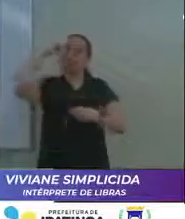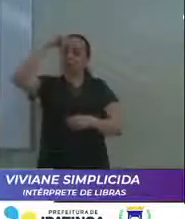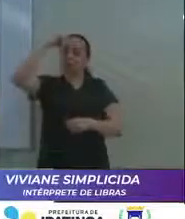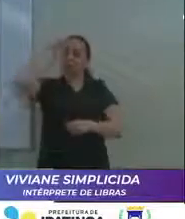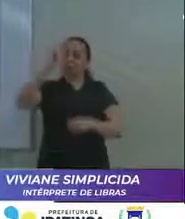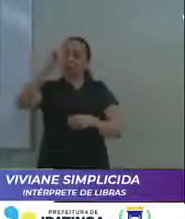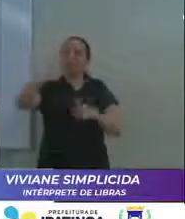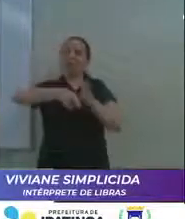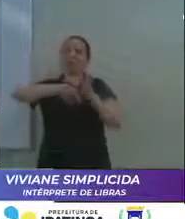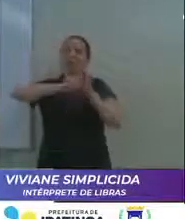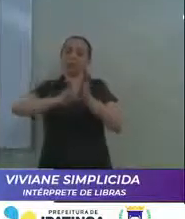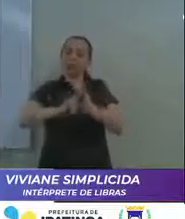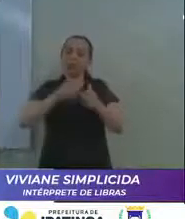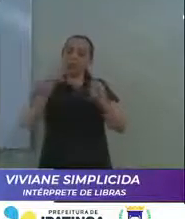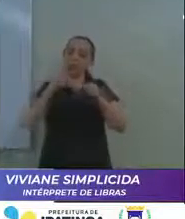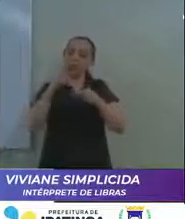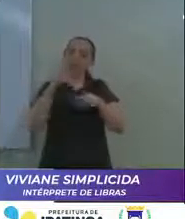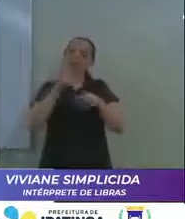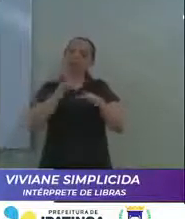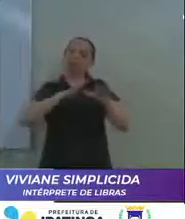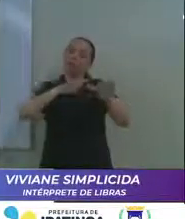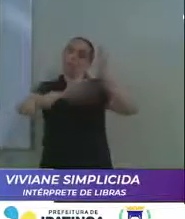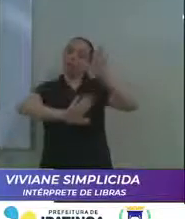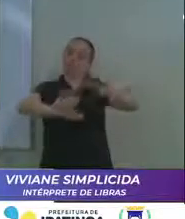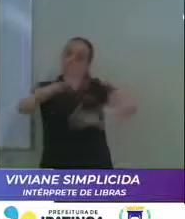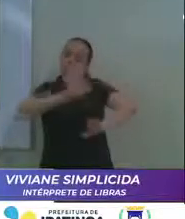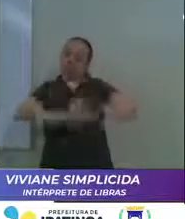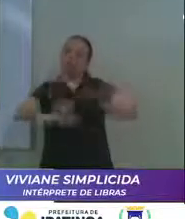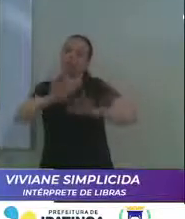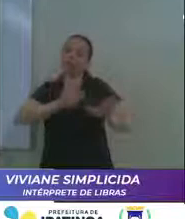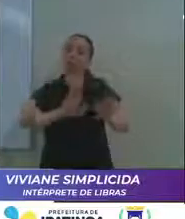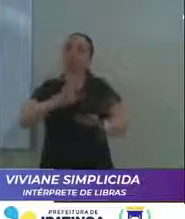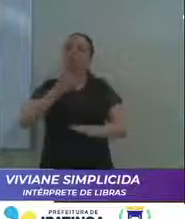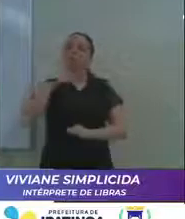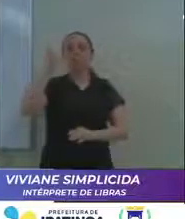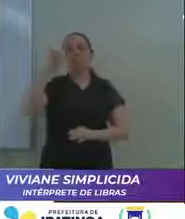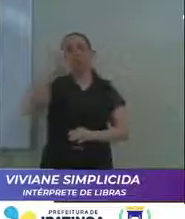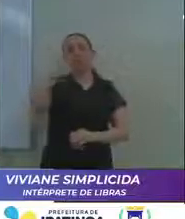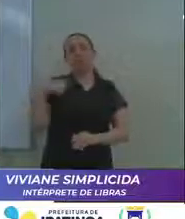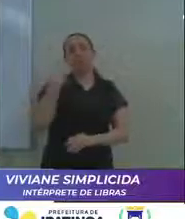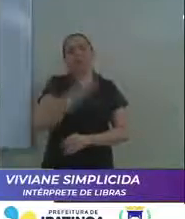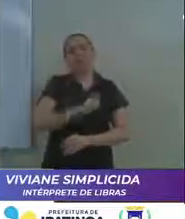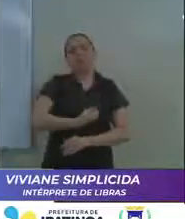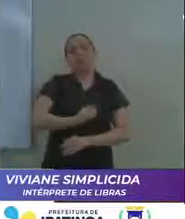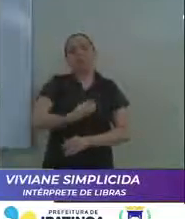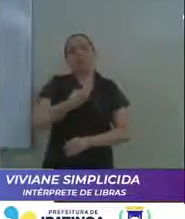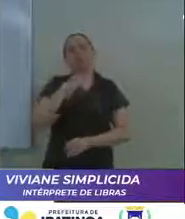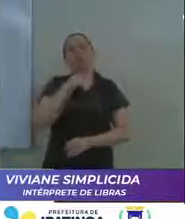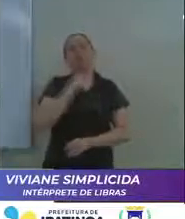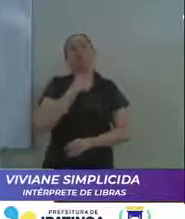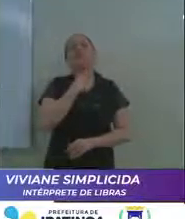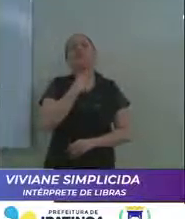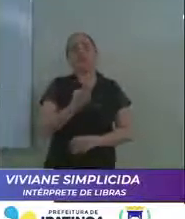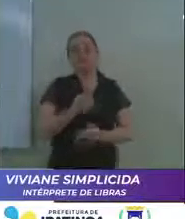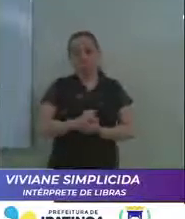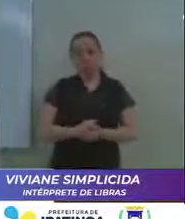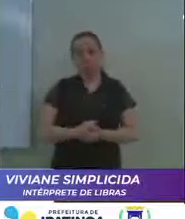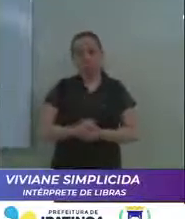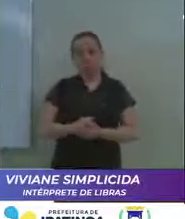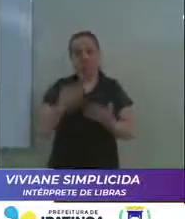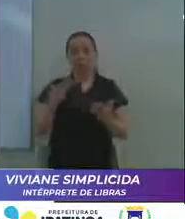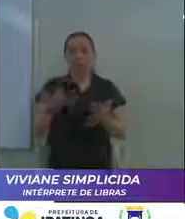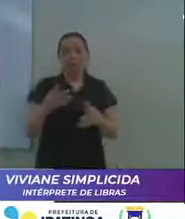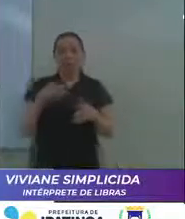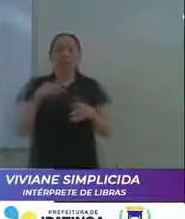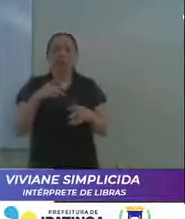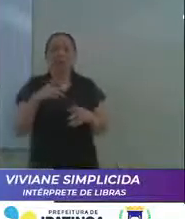gente poderia ter cuidado mais da nossa voz, né? O que que a gente tem é que o professor, ele adoece mais,